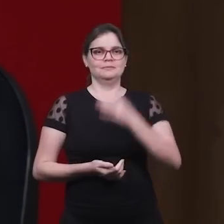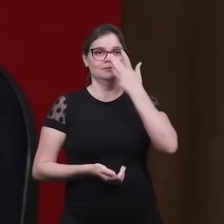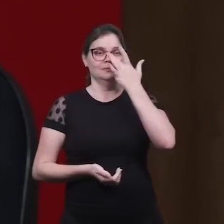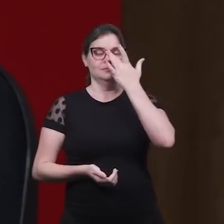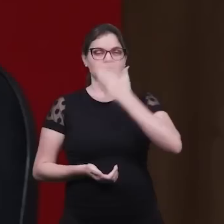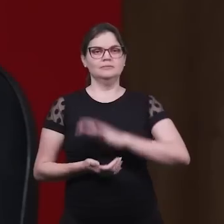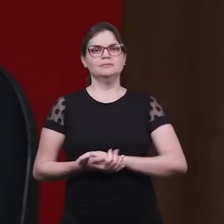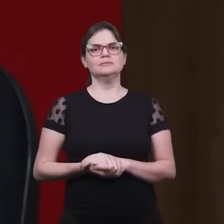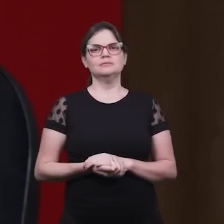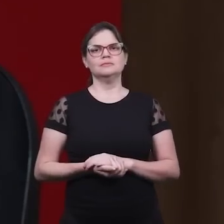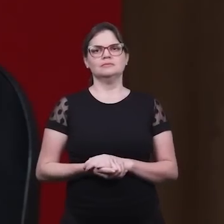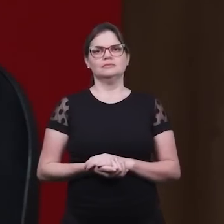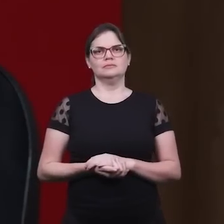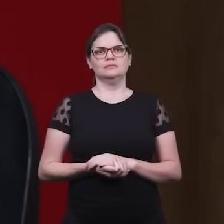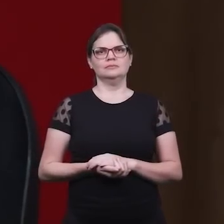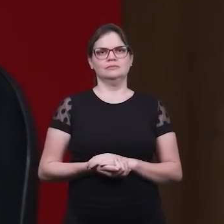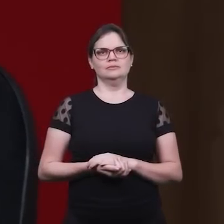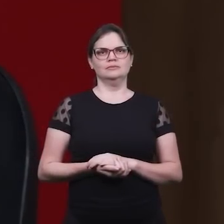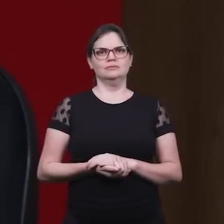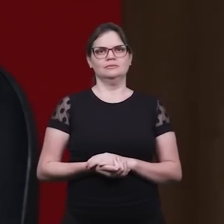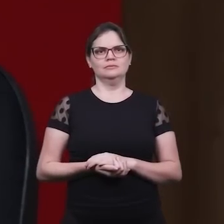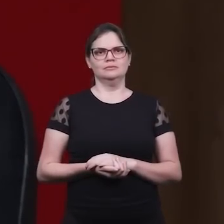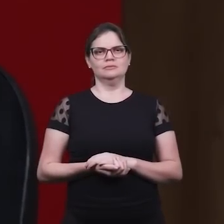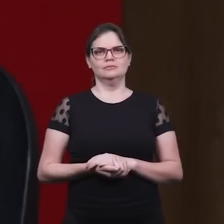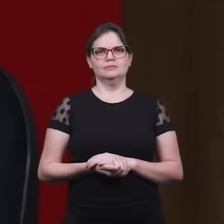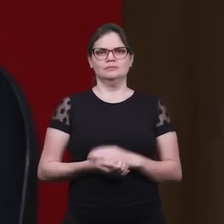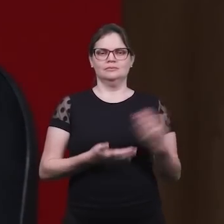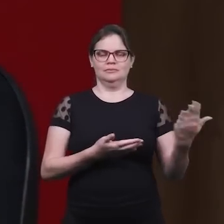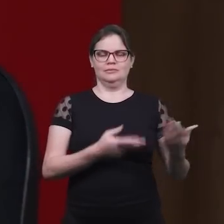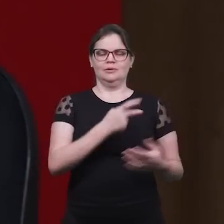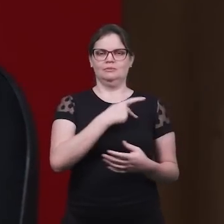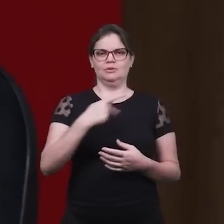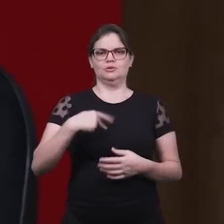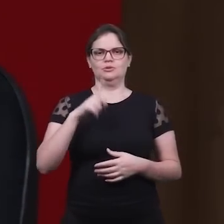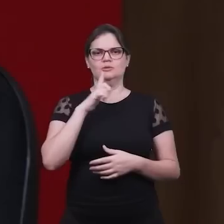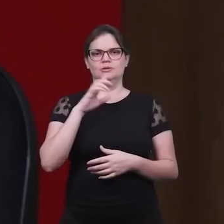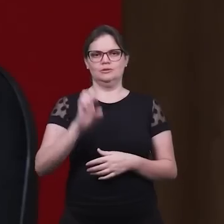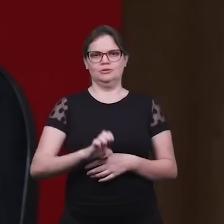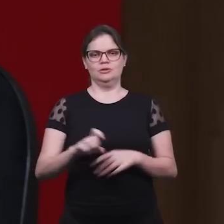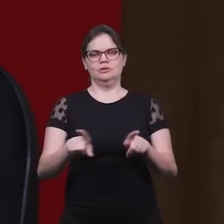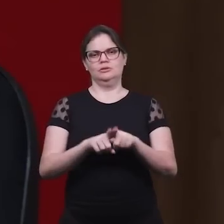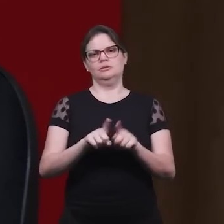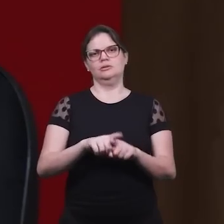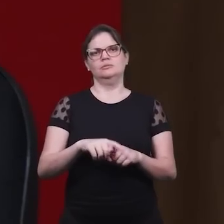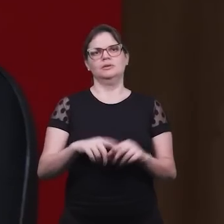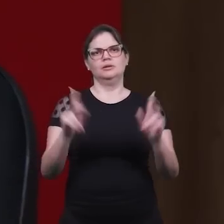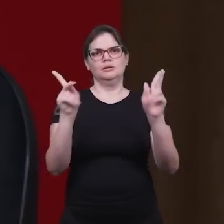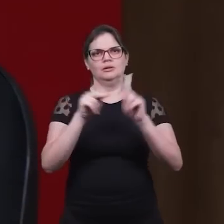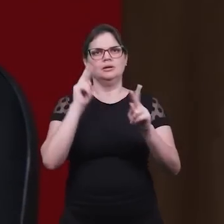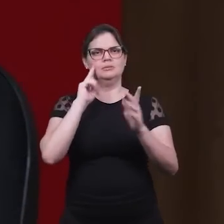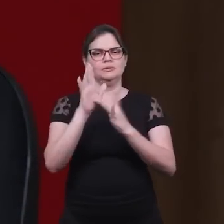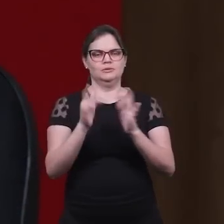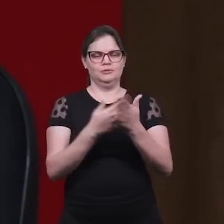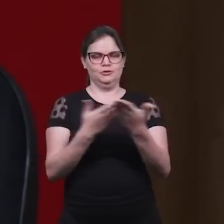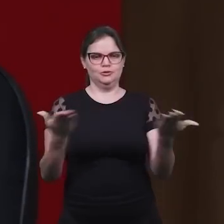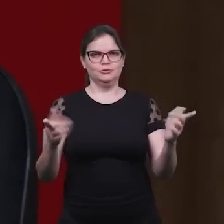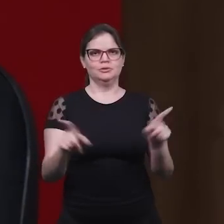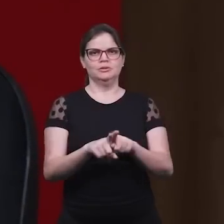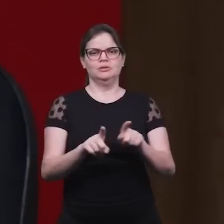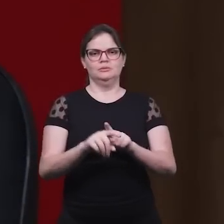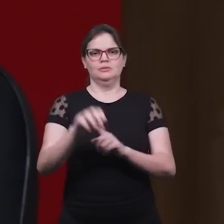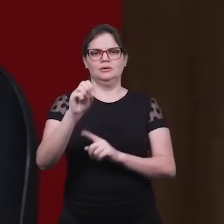o programa de hoje, com a presença do pastor Luiz Eugênio. Pode Senhor tudo. O